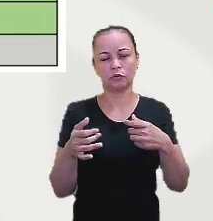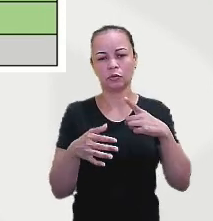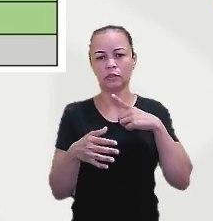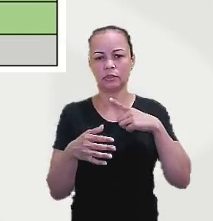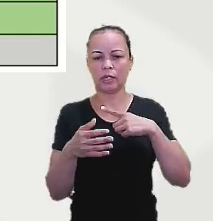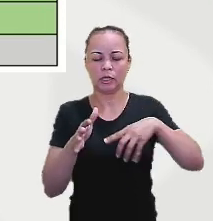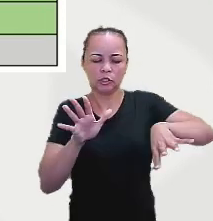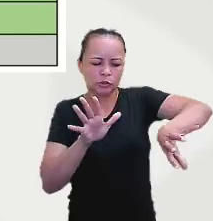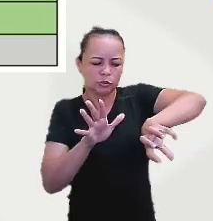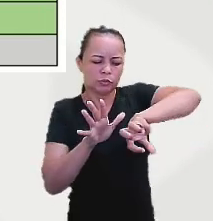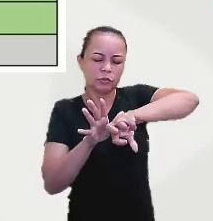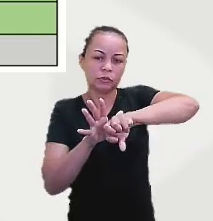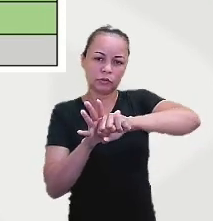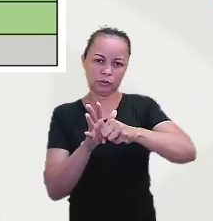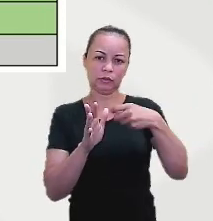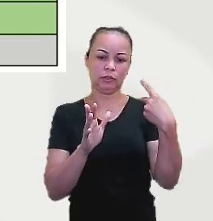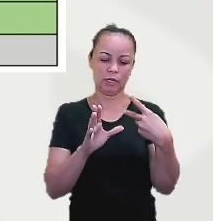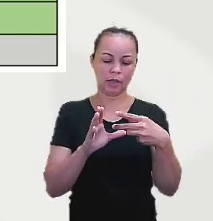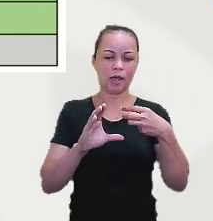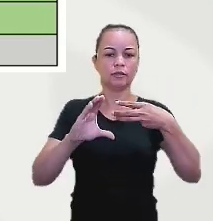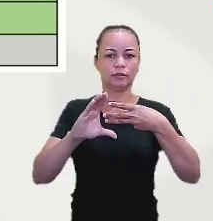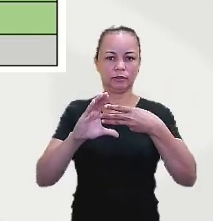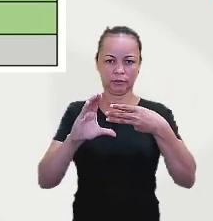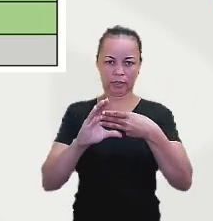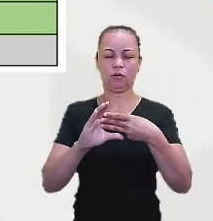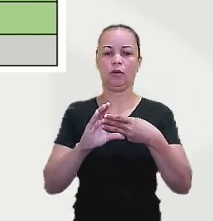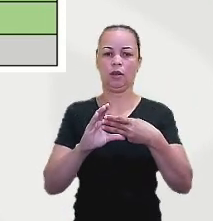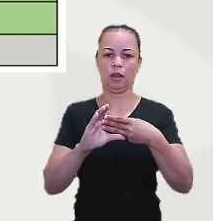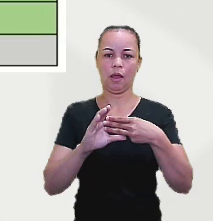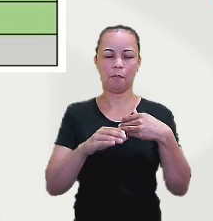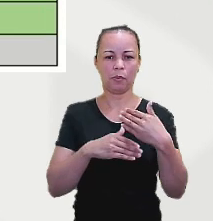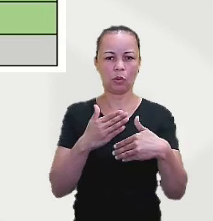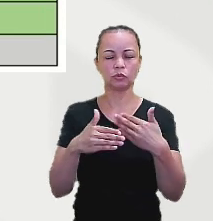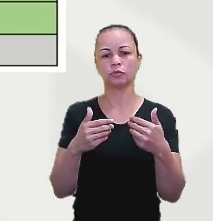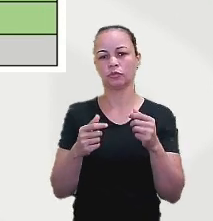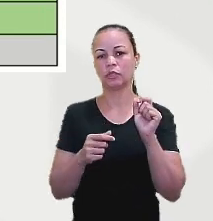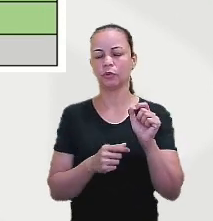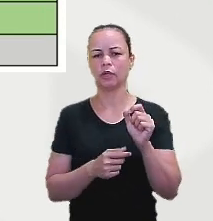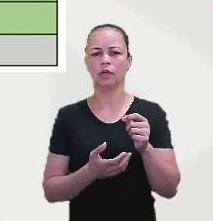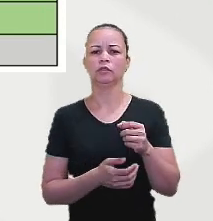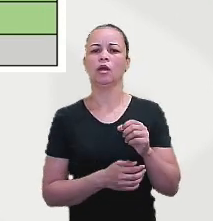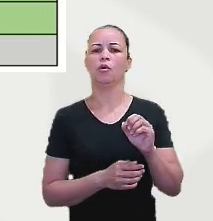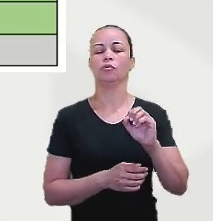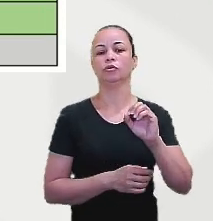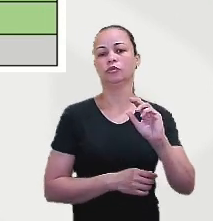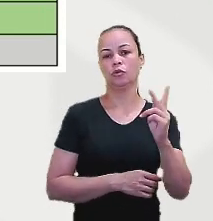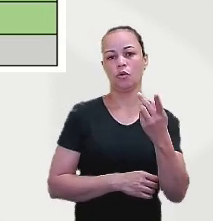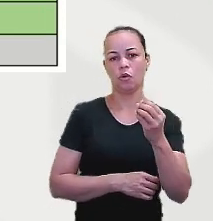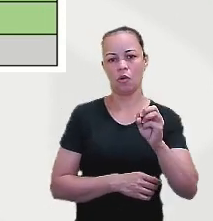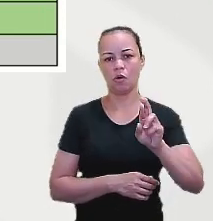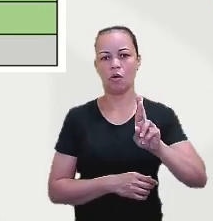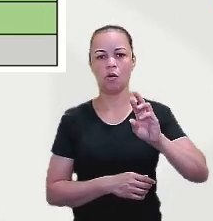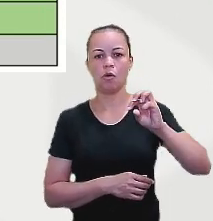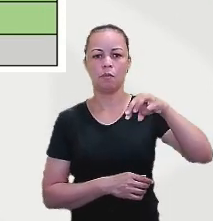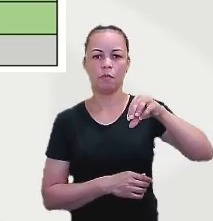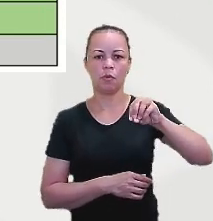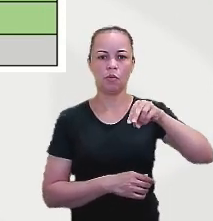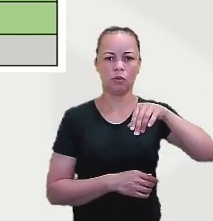mercadorias que a célula produz, e aqui eu estou usando de uma analogia, tá? Esses produtos são o quê? São os hormônios, são as proteínas, são os